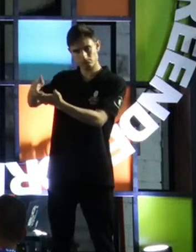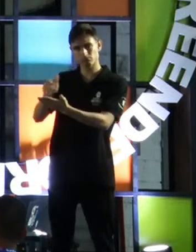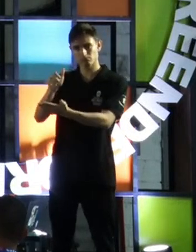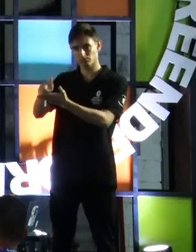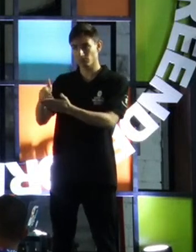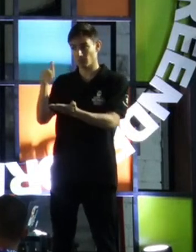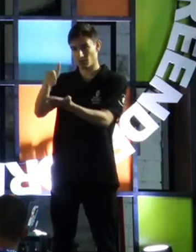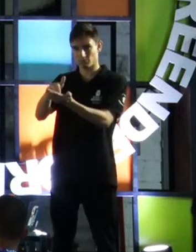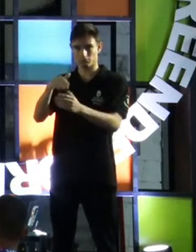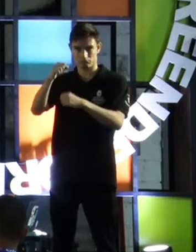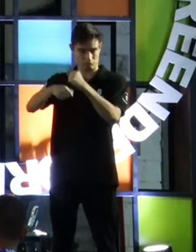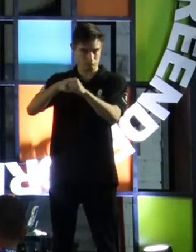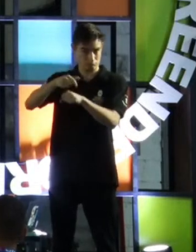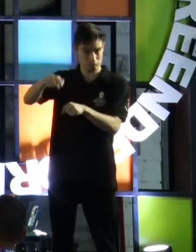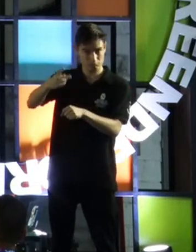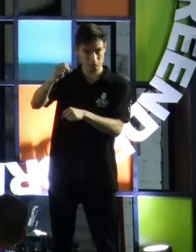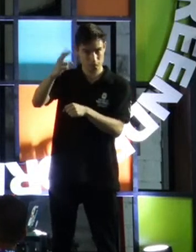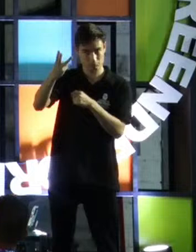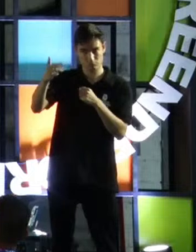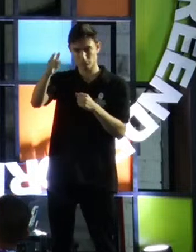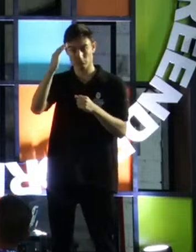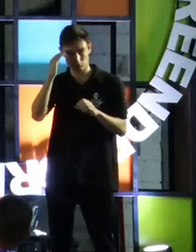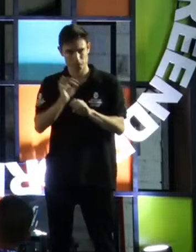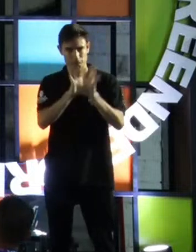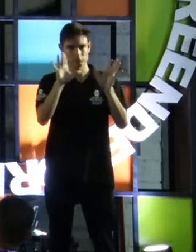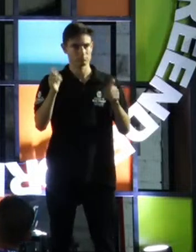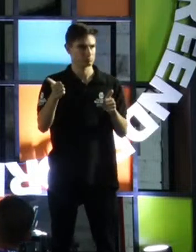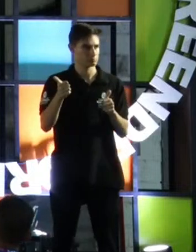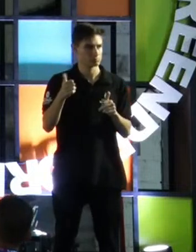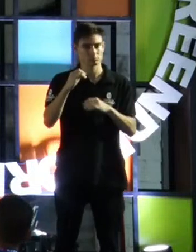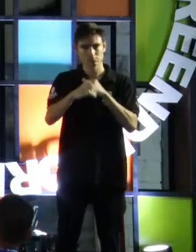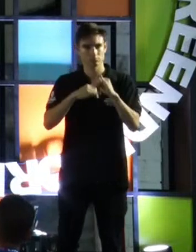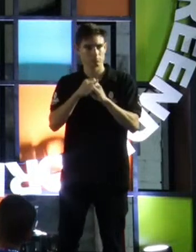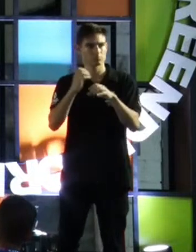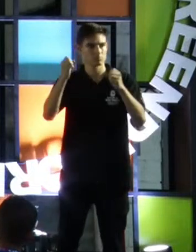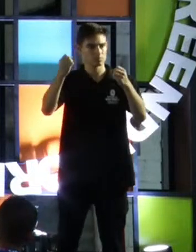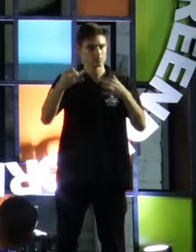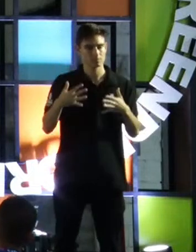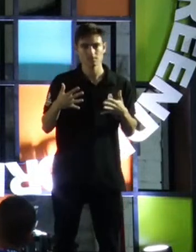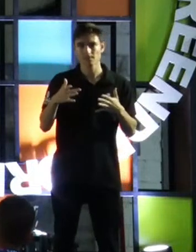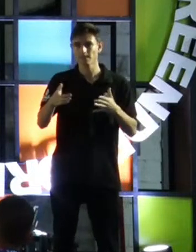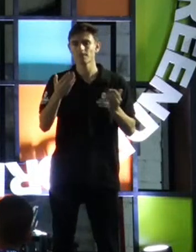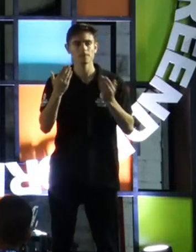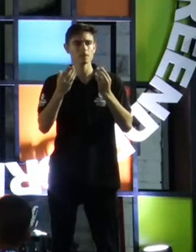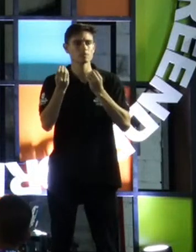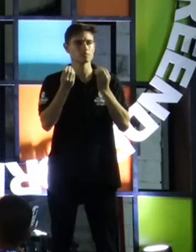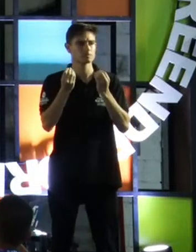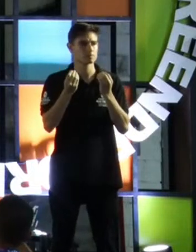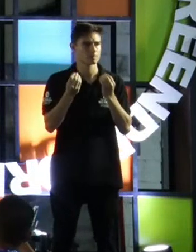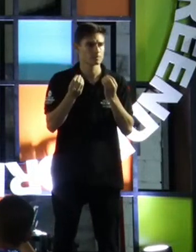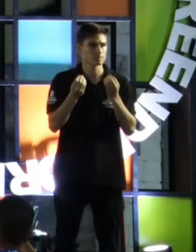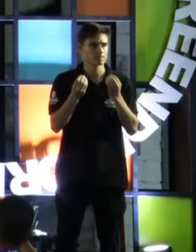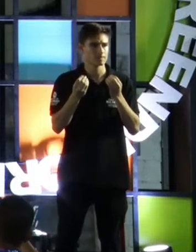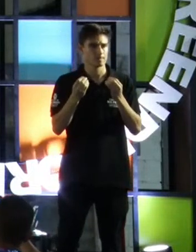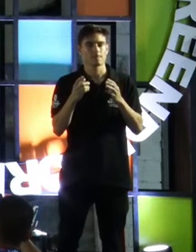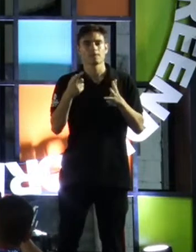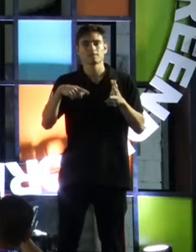vão saber mais sobre isso. Então a gente está lá, no Porto Digital, começando, e ele me chamou para participar dessa confusão. Só que tem um